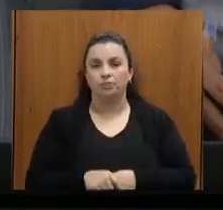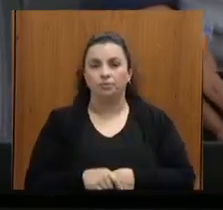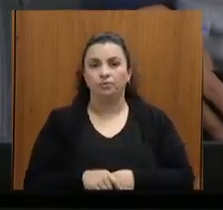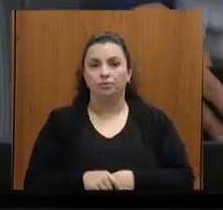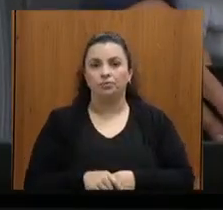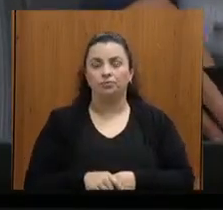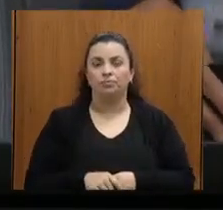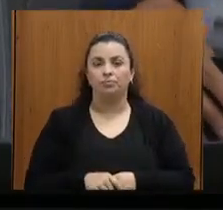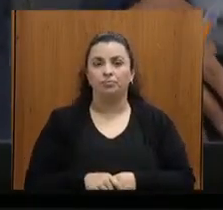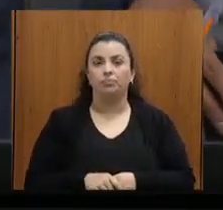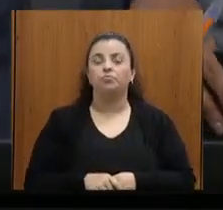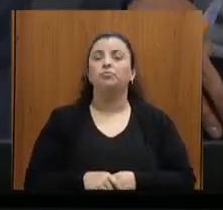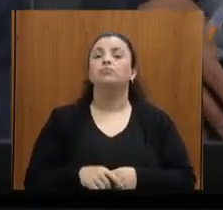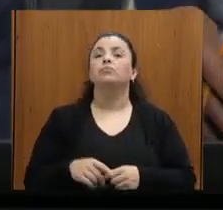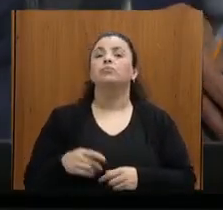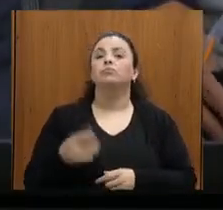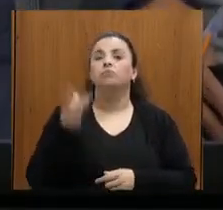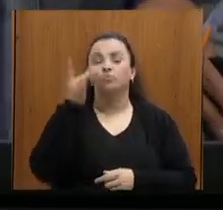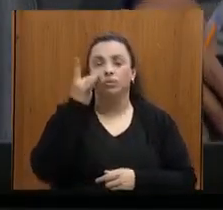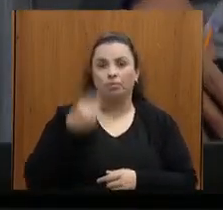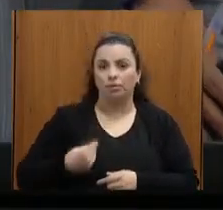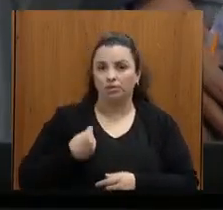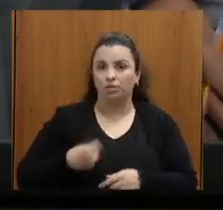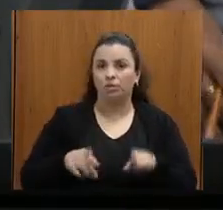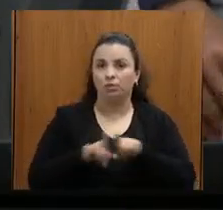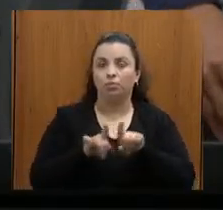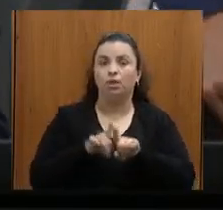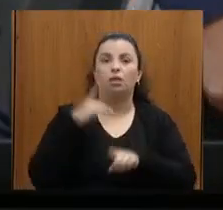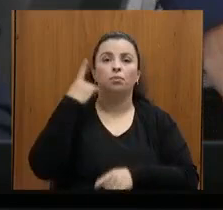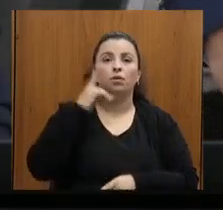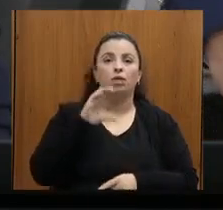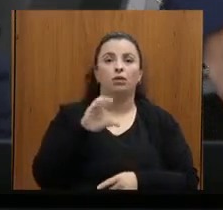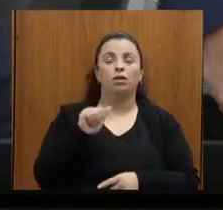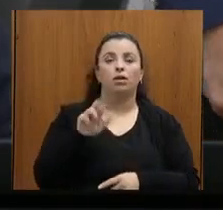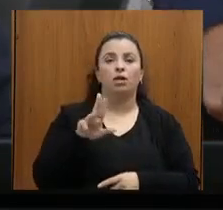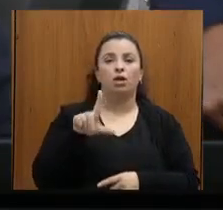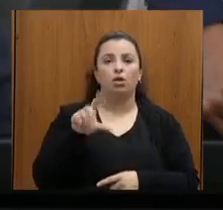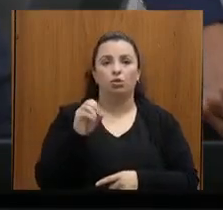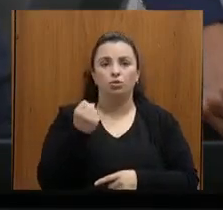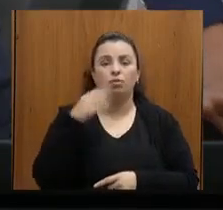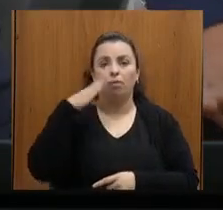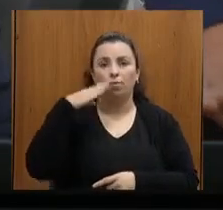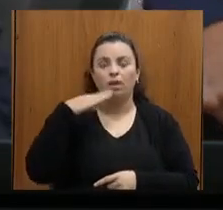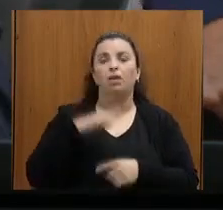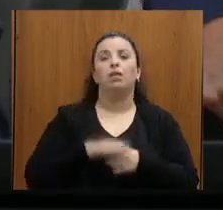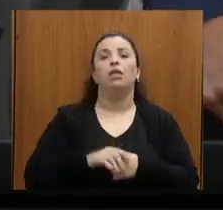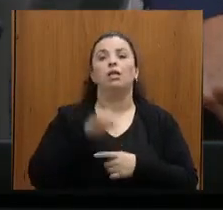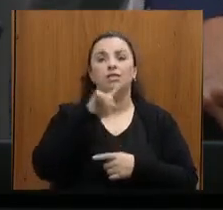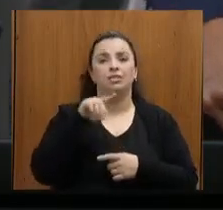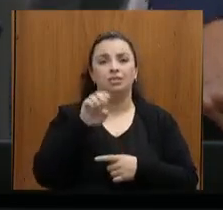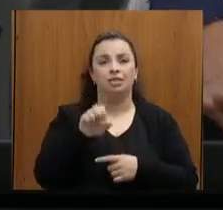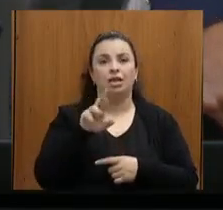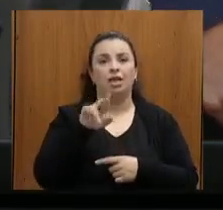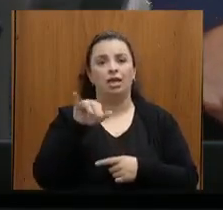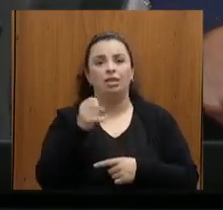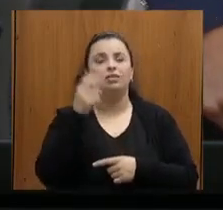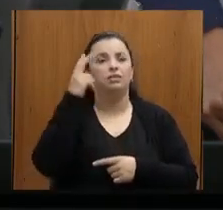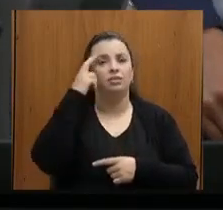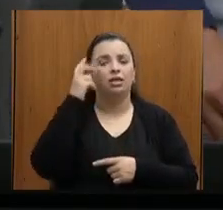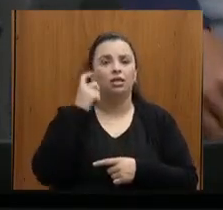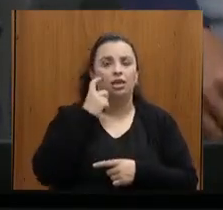presencialmente, o deputado Carlos Pimenta, o deputado José Reis, o deputado José Guilherme